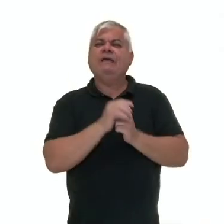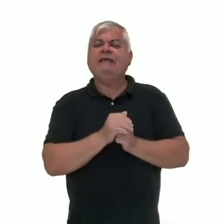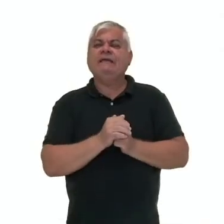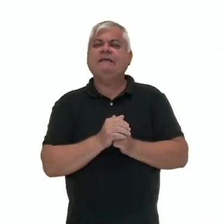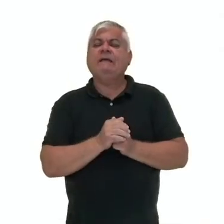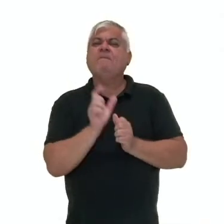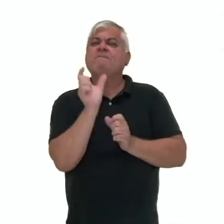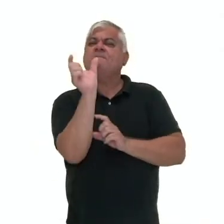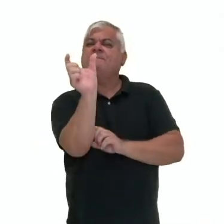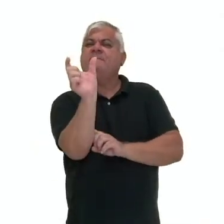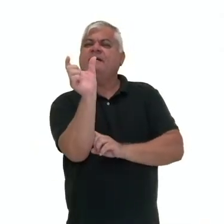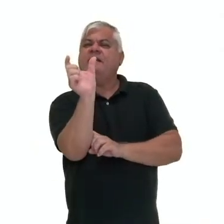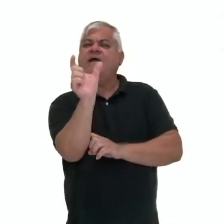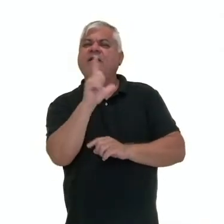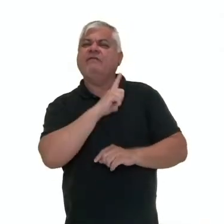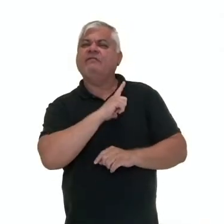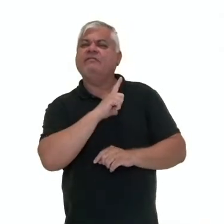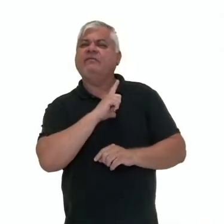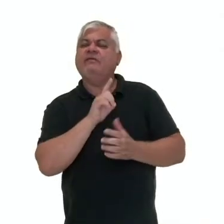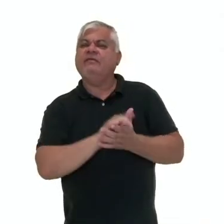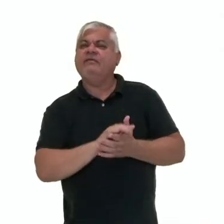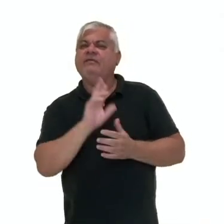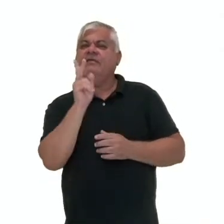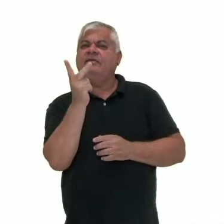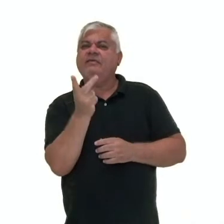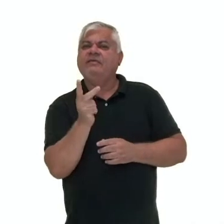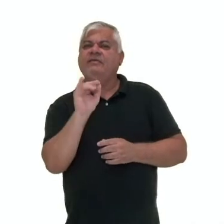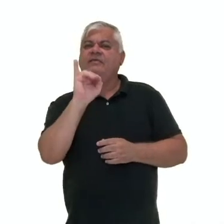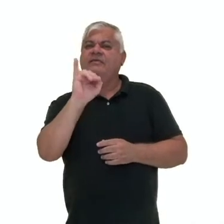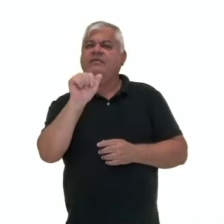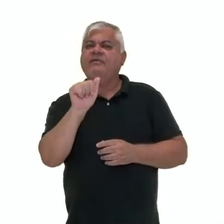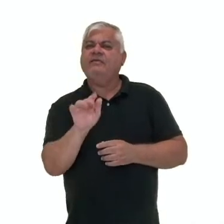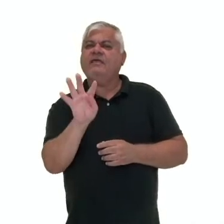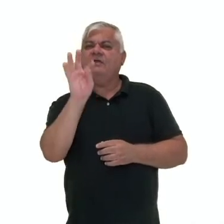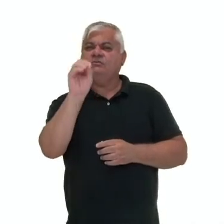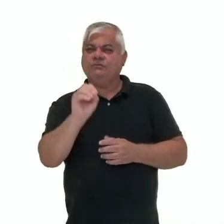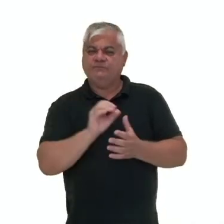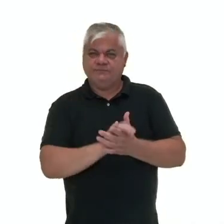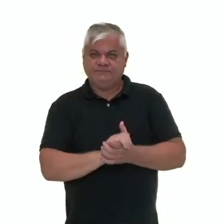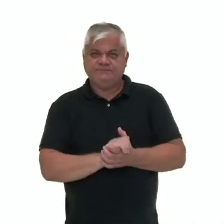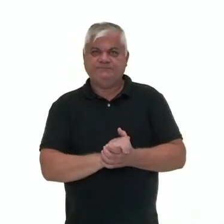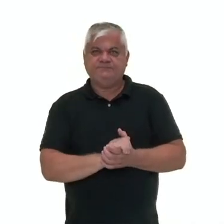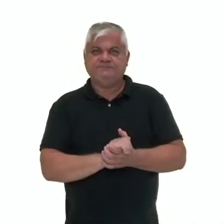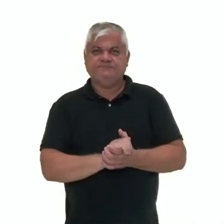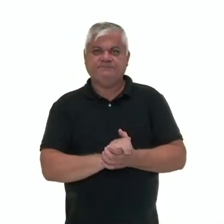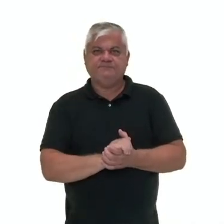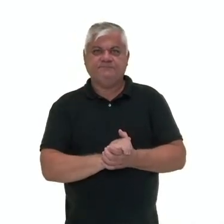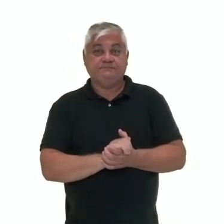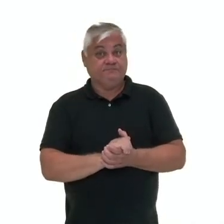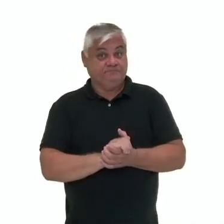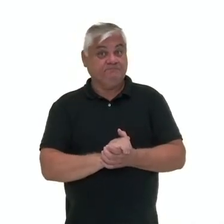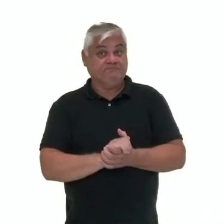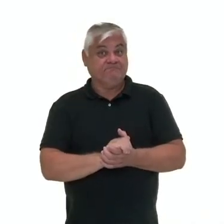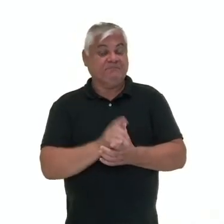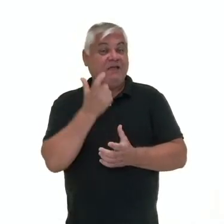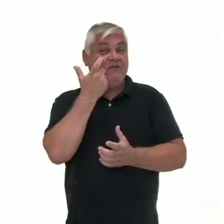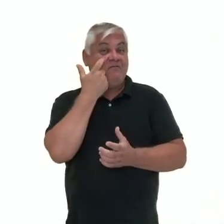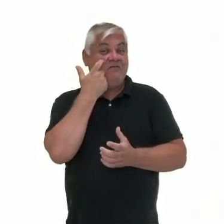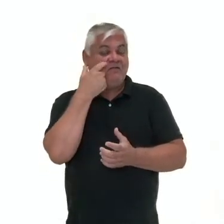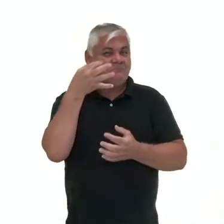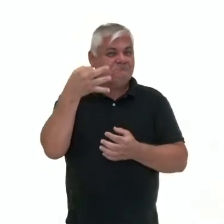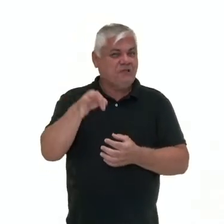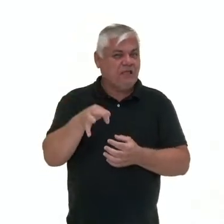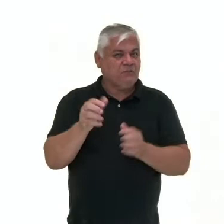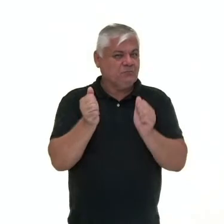aquela palavrinha, né, que eu tenho essa característica do hiato, né? E aí nós já vamos conferir